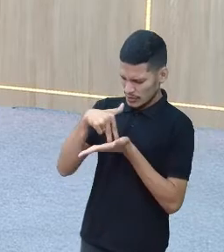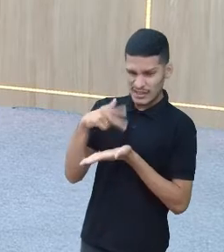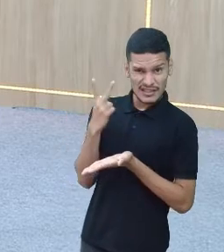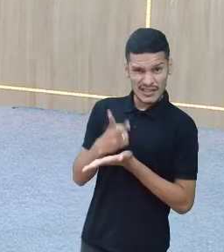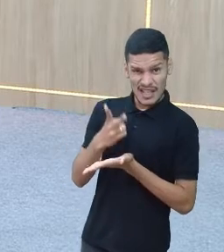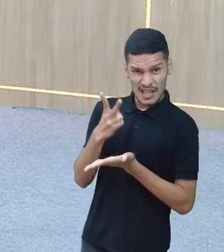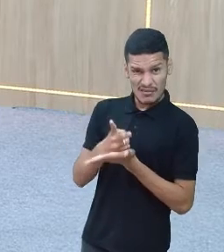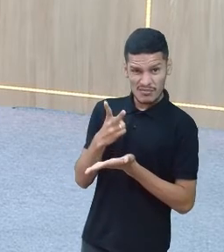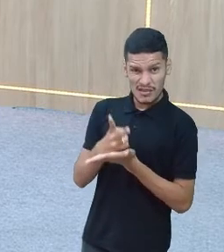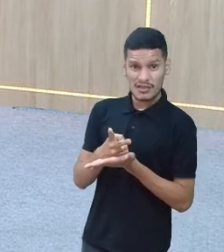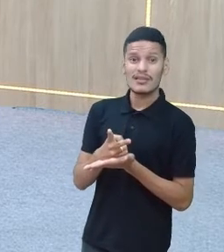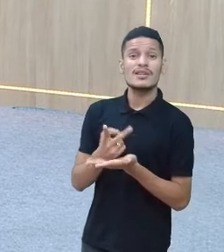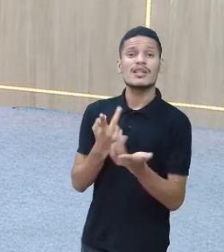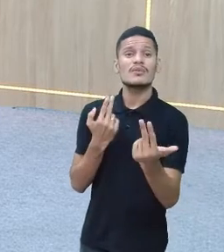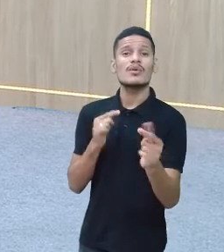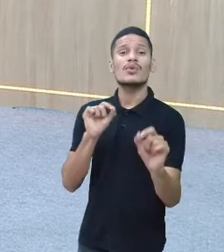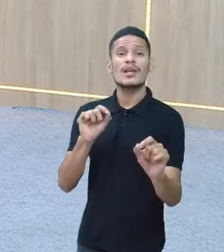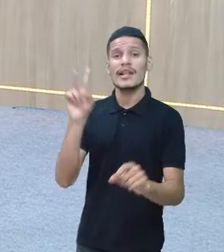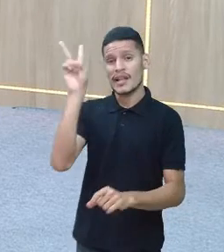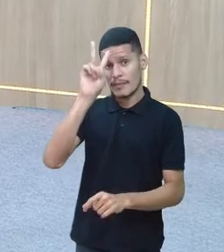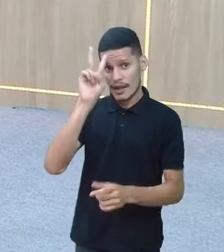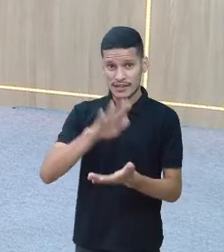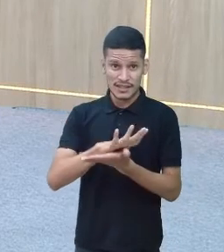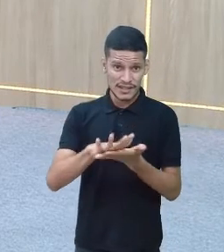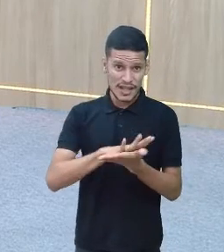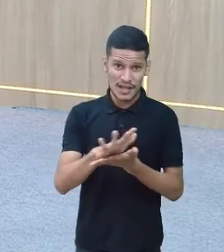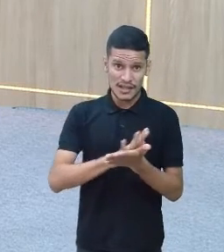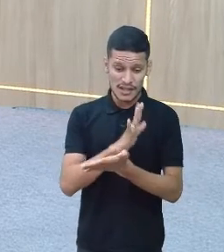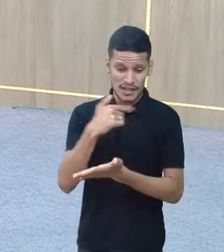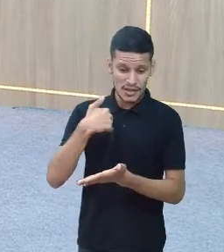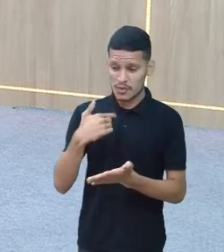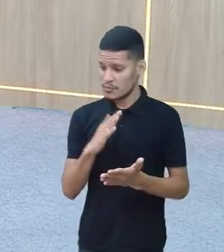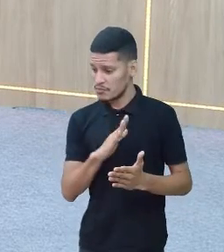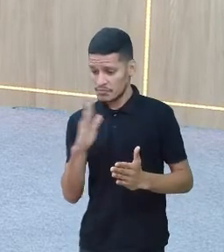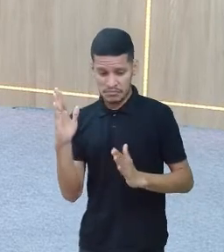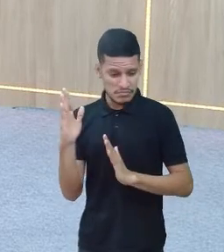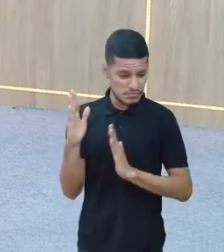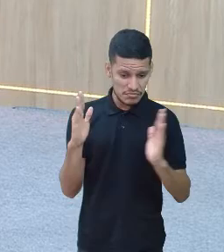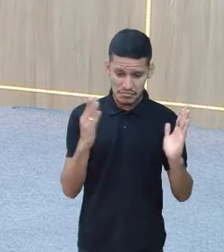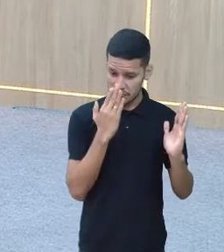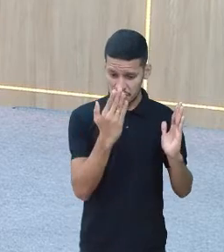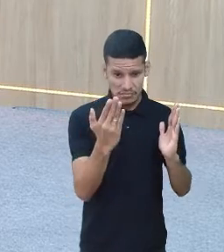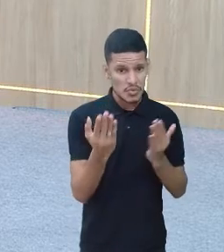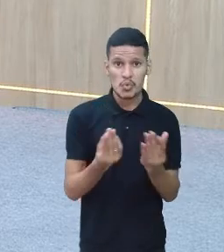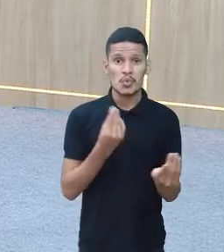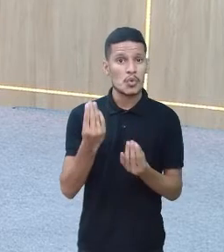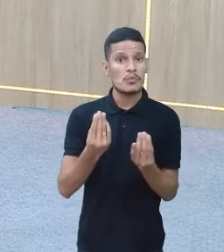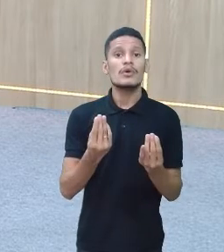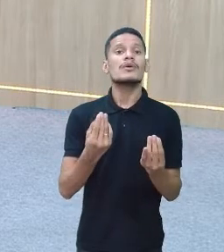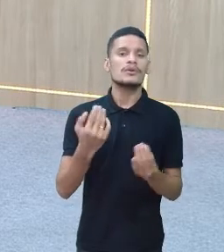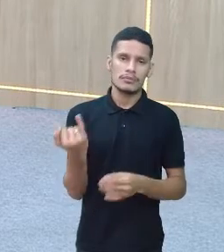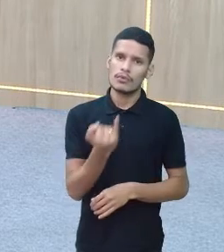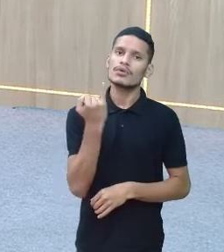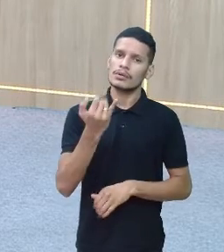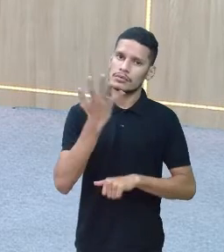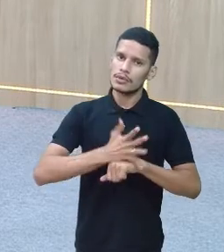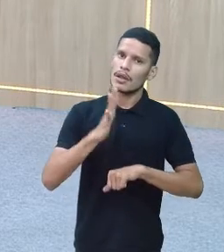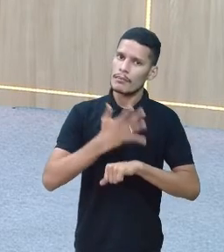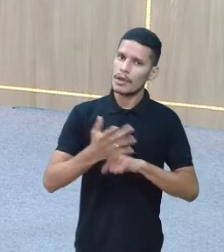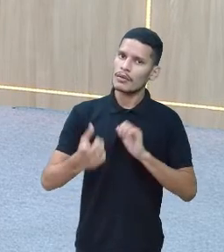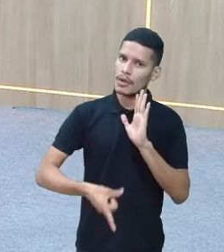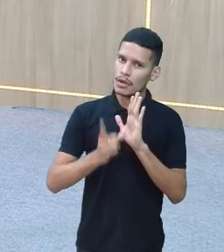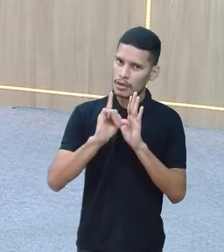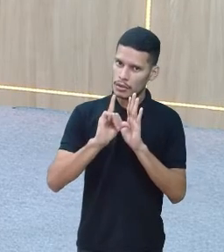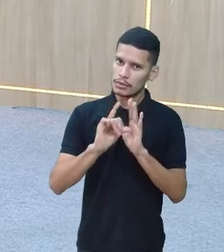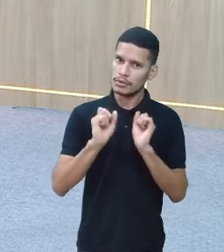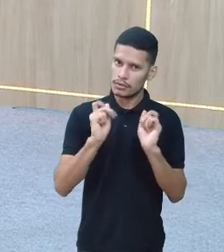sempre, é como se eu não lembrasse mais quais os lados que eu andei. E aí, por isso que é tão importante o treinamento antes de qualquer coisa,